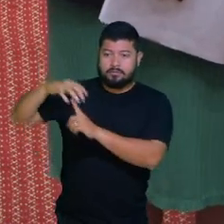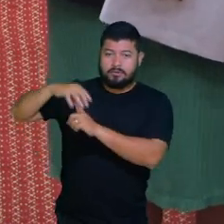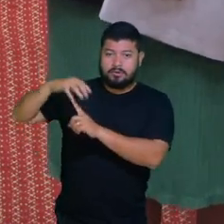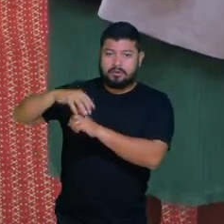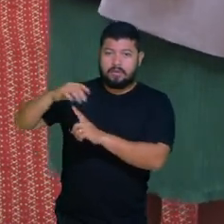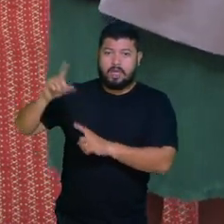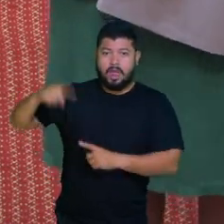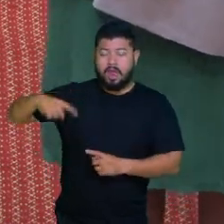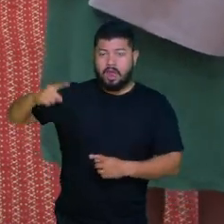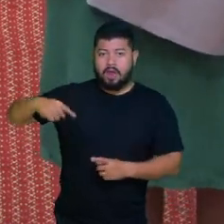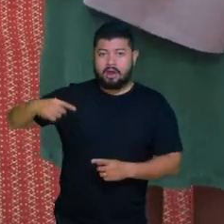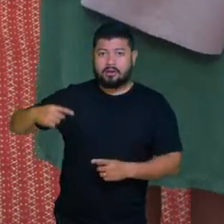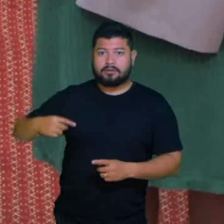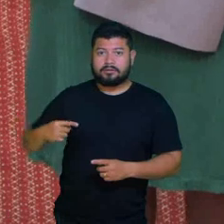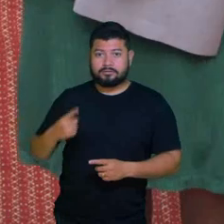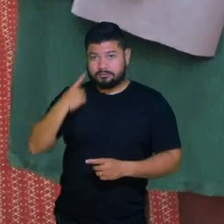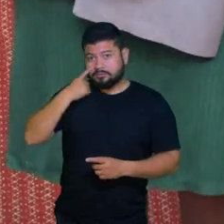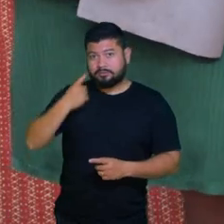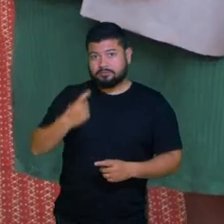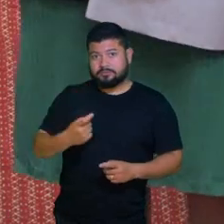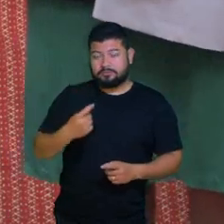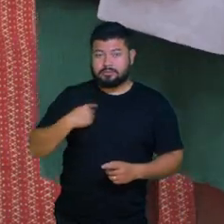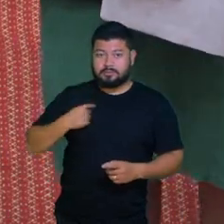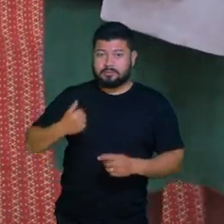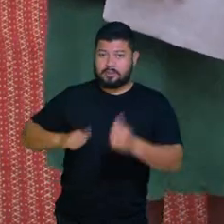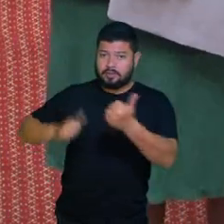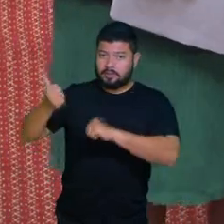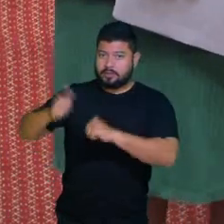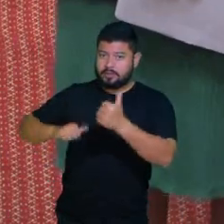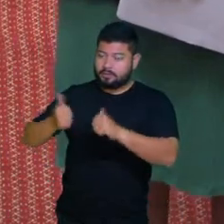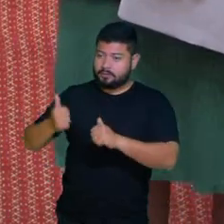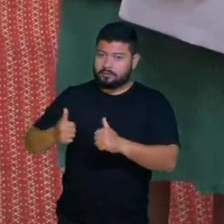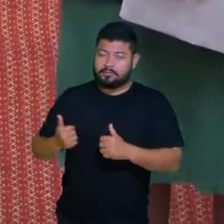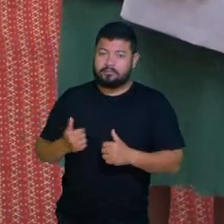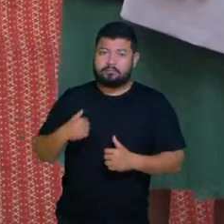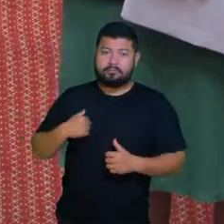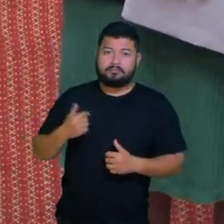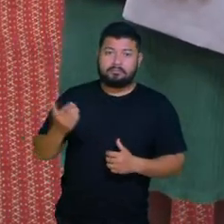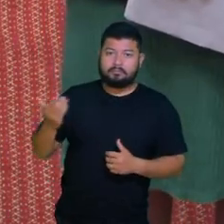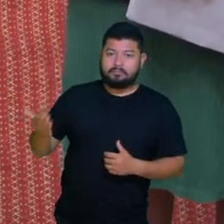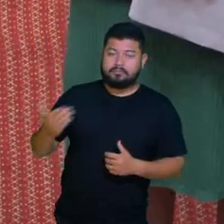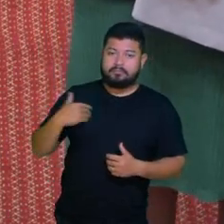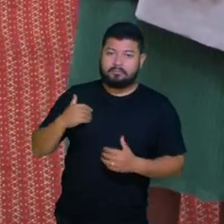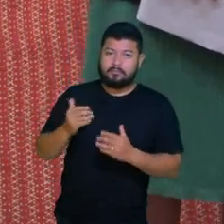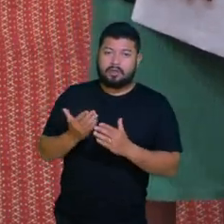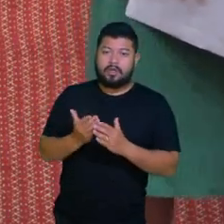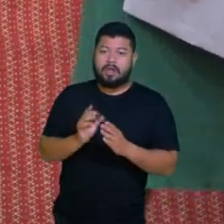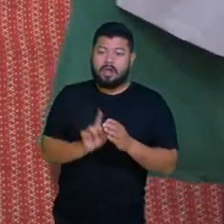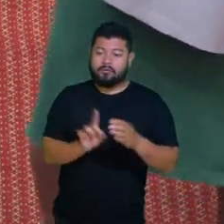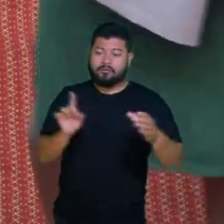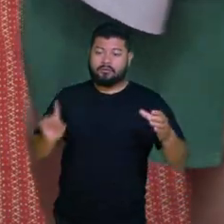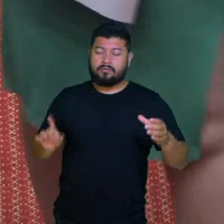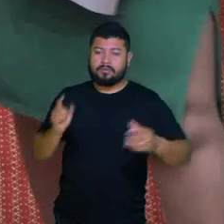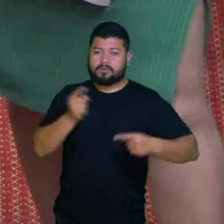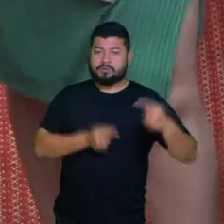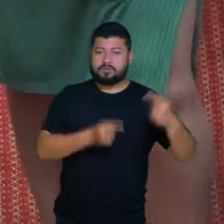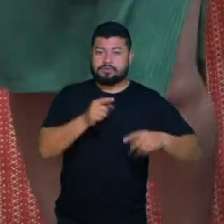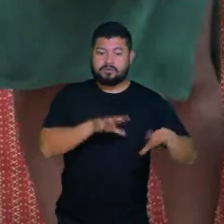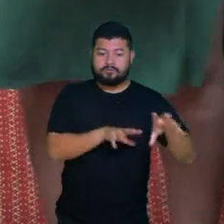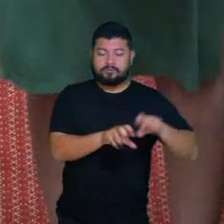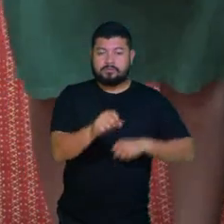é bem interessante de se analisar com o que foi dito eu fiquei fora das discussões sobre formação de